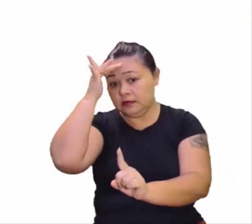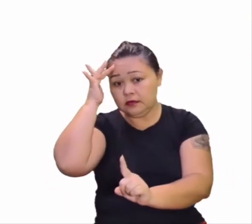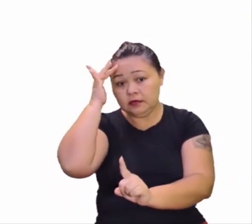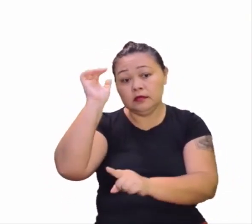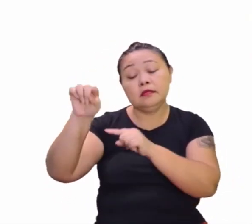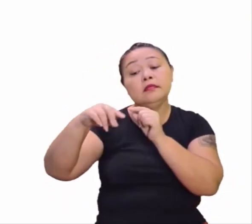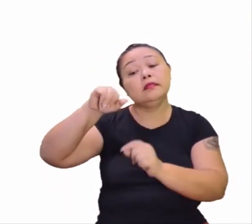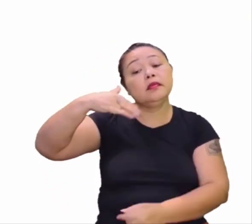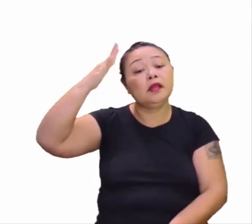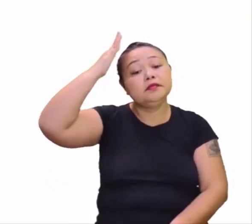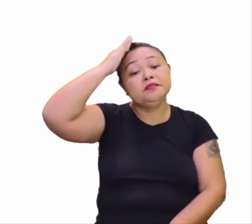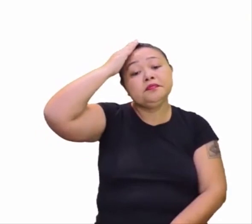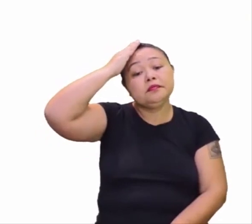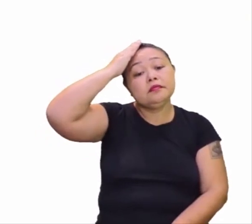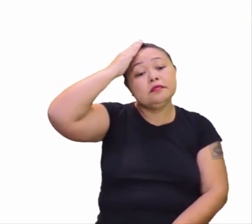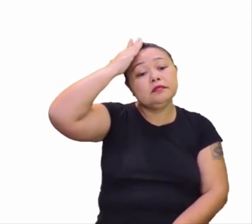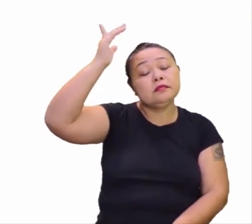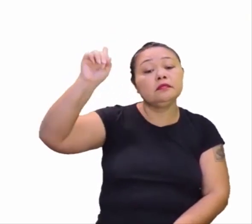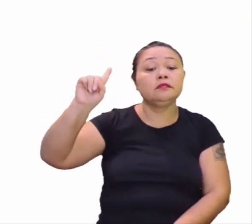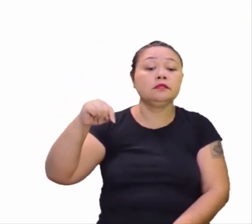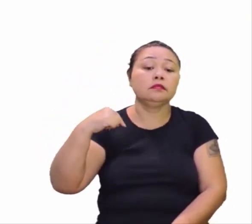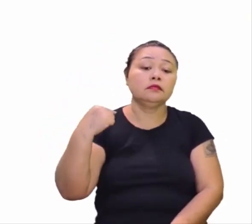Depois vem Ji-Paraná.